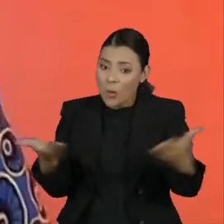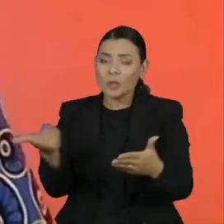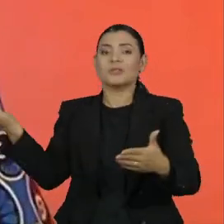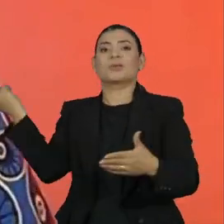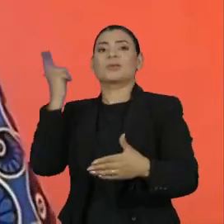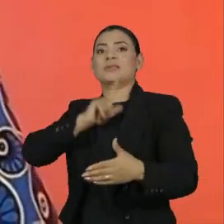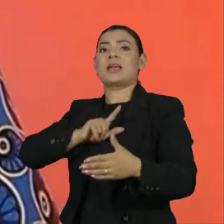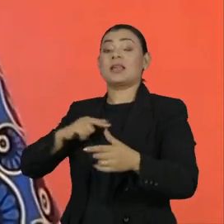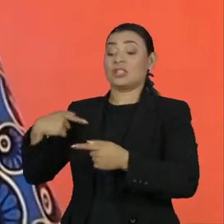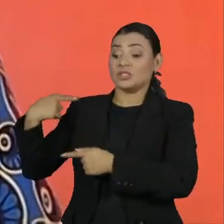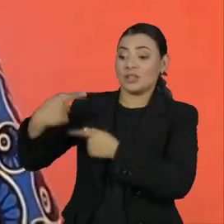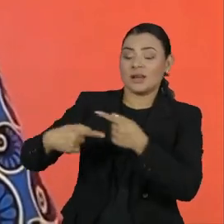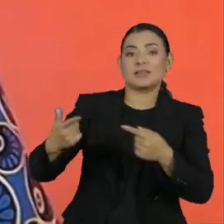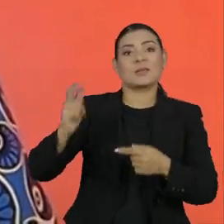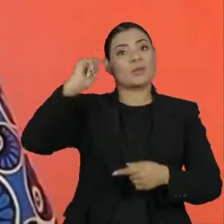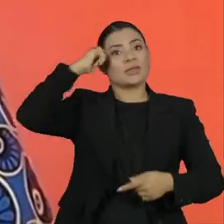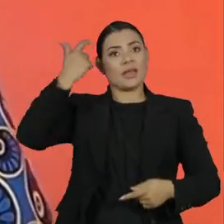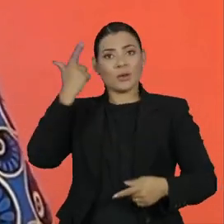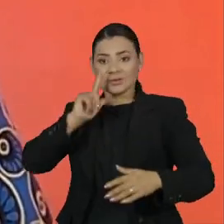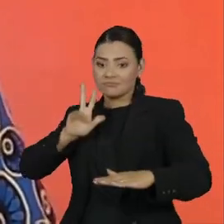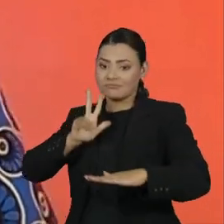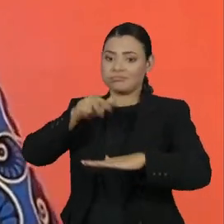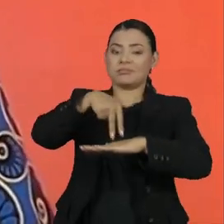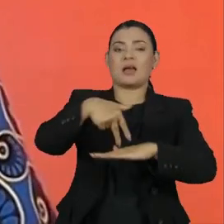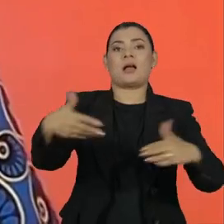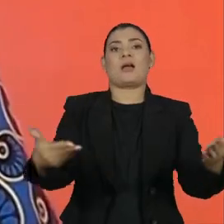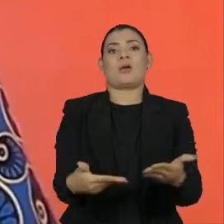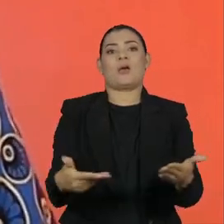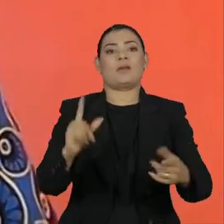como primeira geração, muito possivelmente chegando,